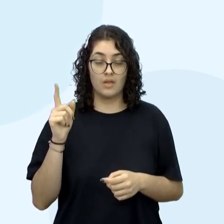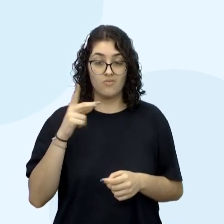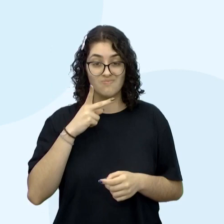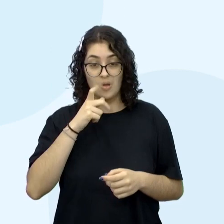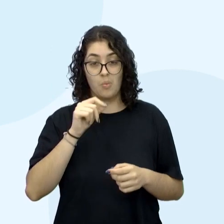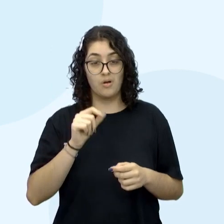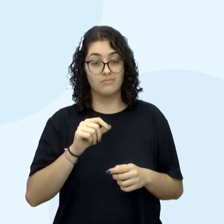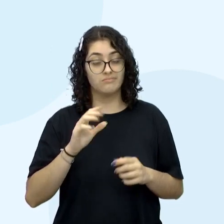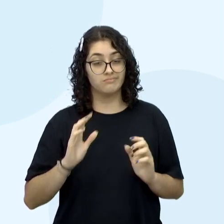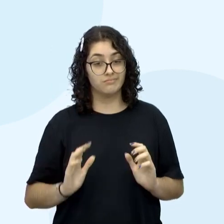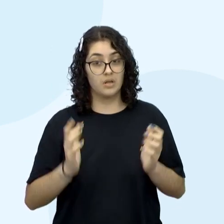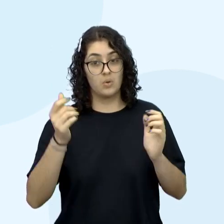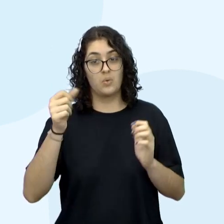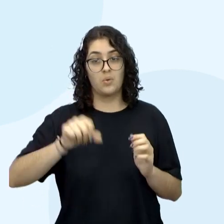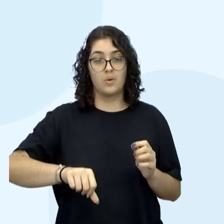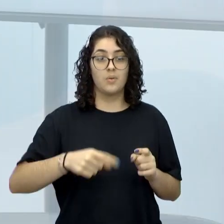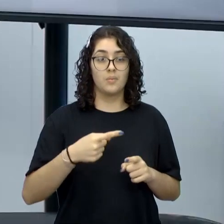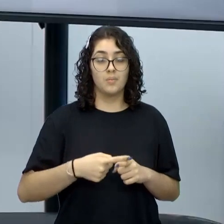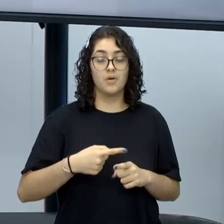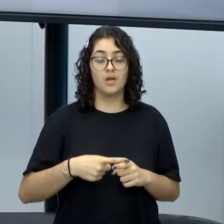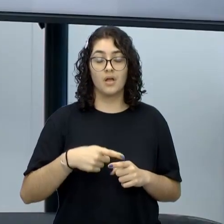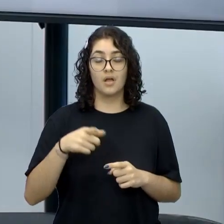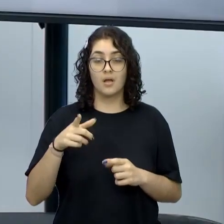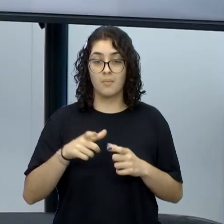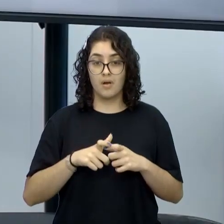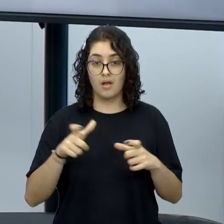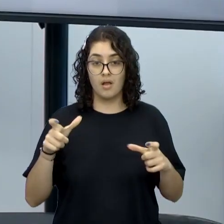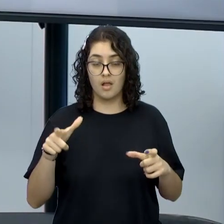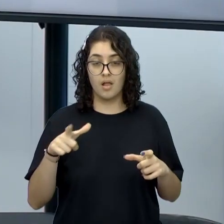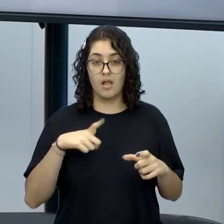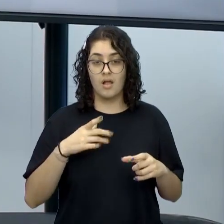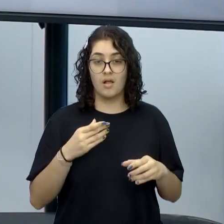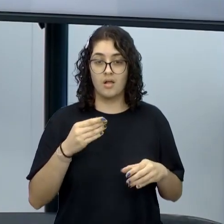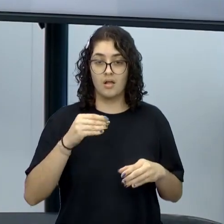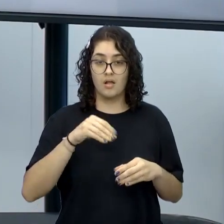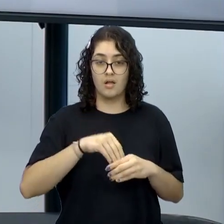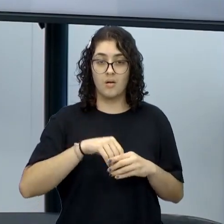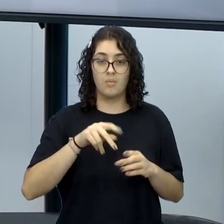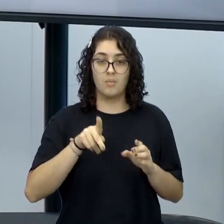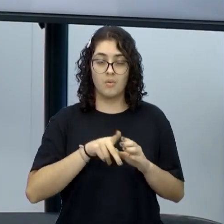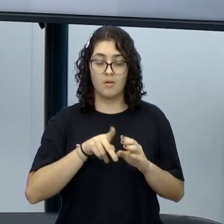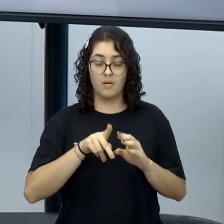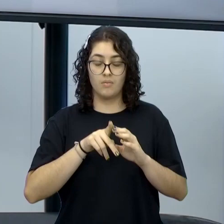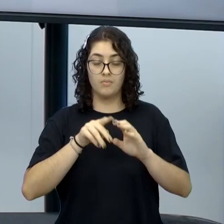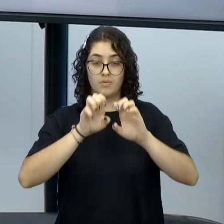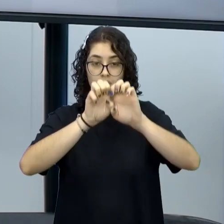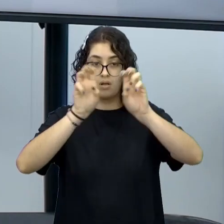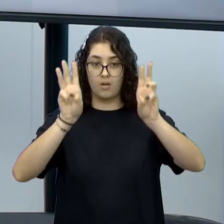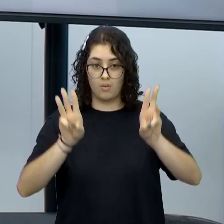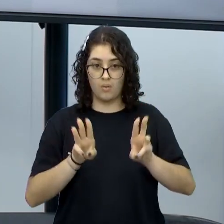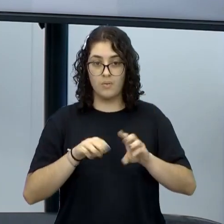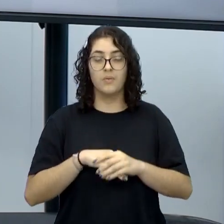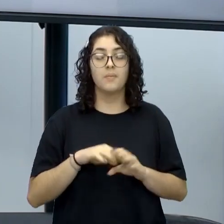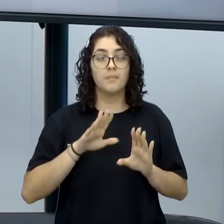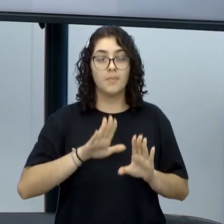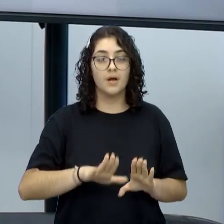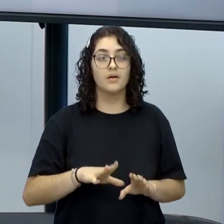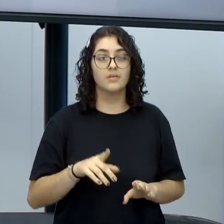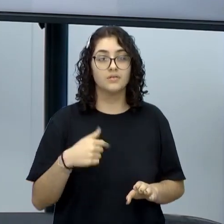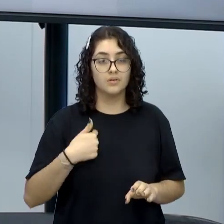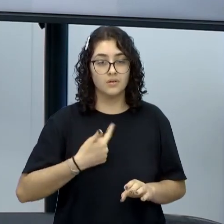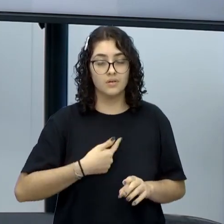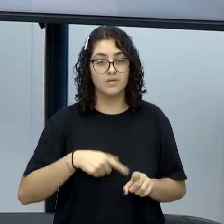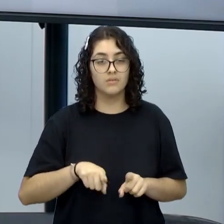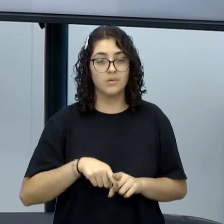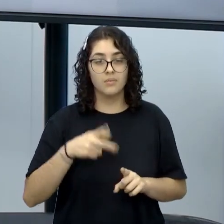erosões, porque boa parte delas, como a gente fala, está dentro, né, do sistema ecológico, mas o fato é que nós